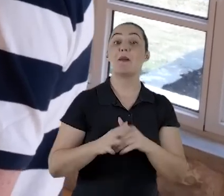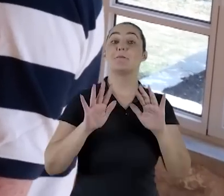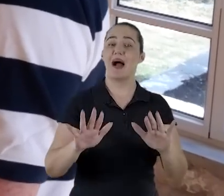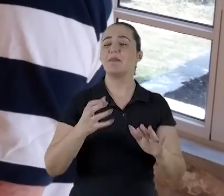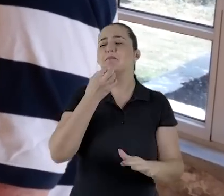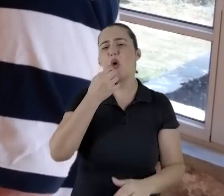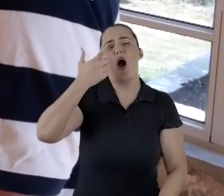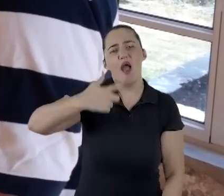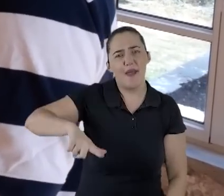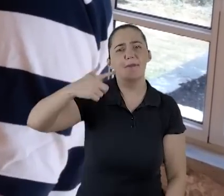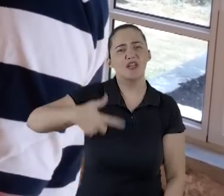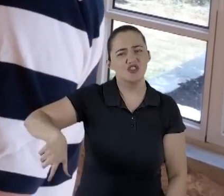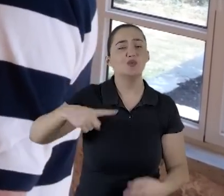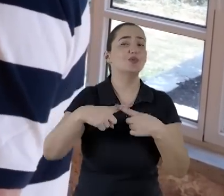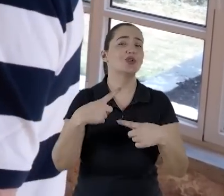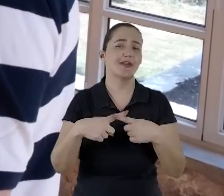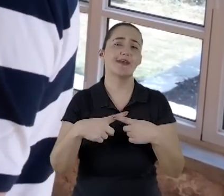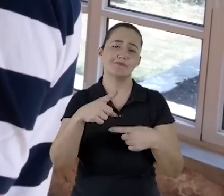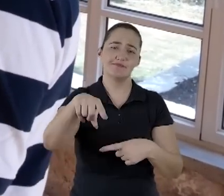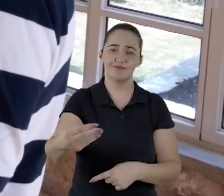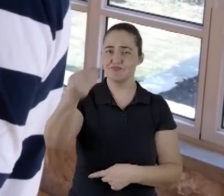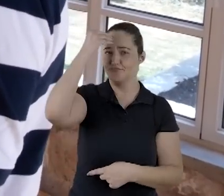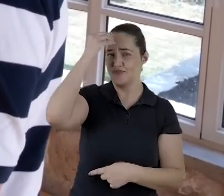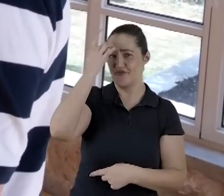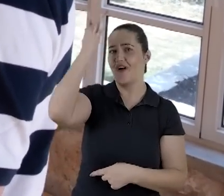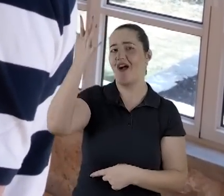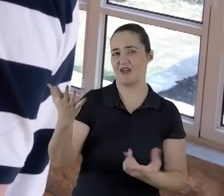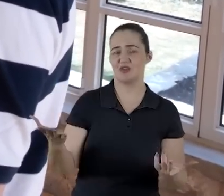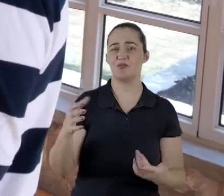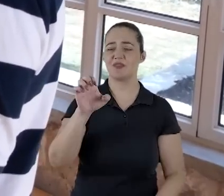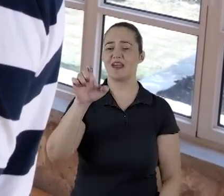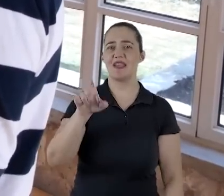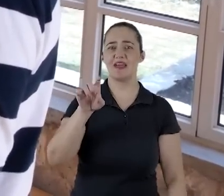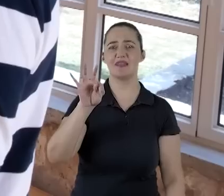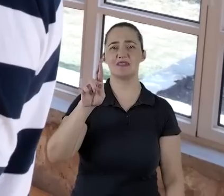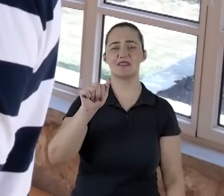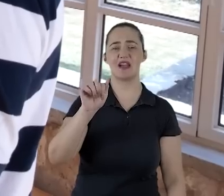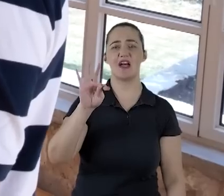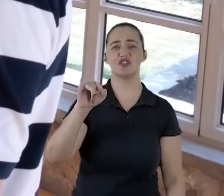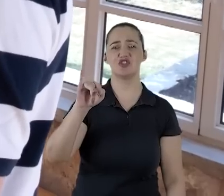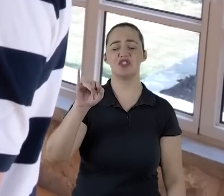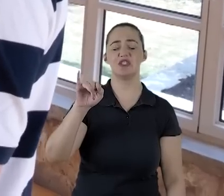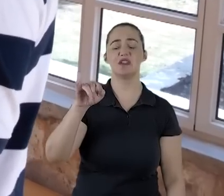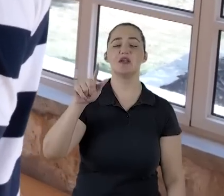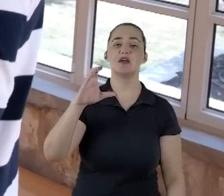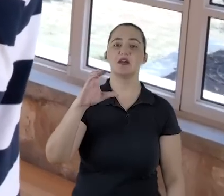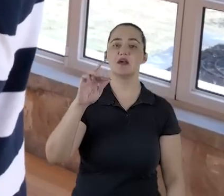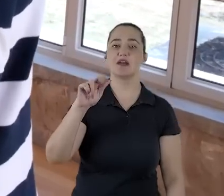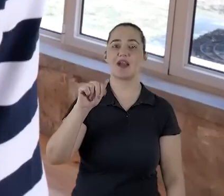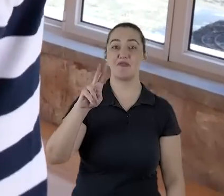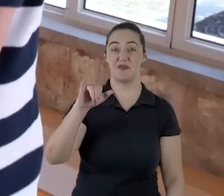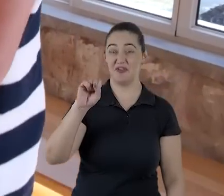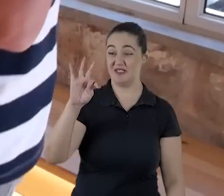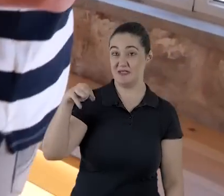mas como a repetição também faz parte do aprendizado, eu acho que é interessante o pessoal de casa entender um pouquinho. Eu vou pedir licença ao Ariel, que eu vou mostrar uma